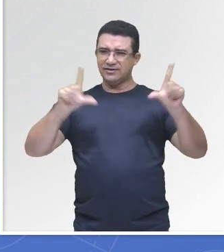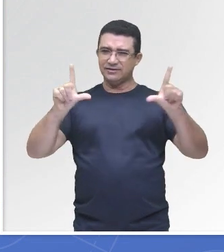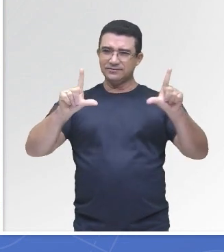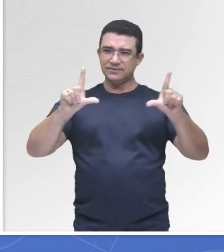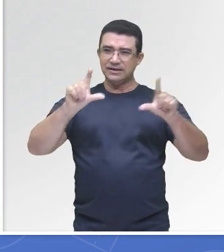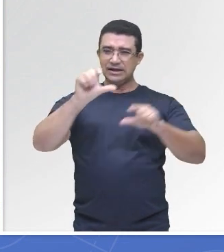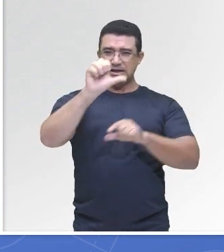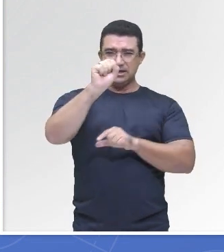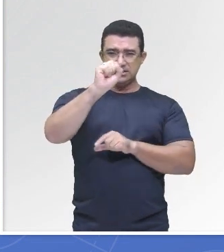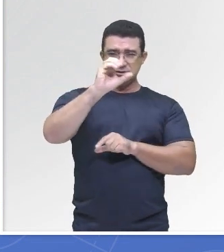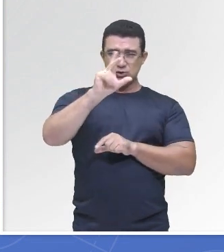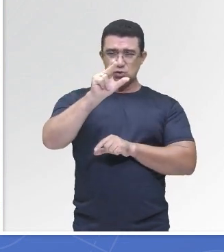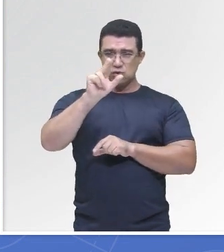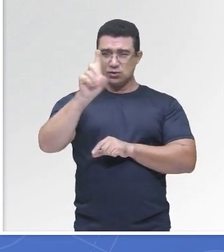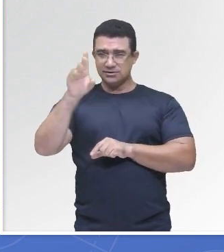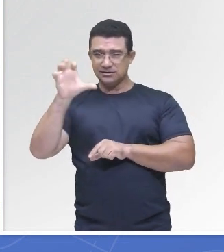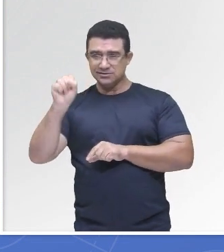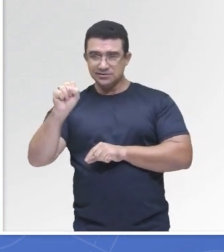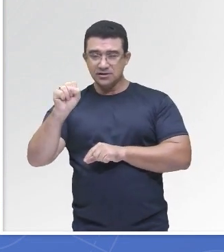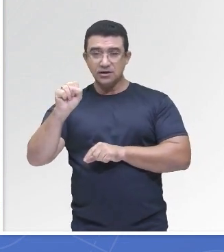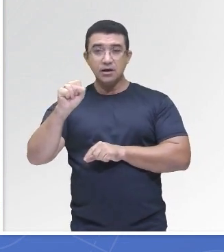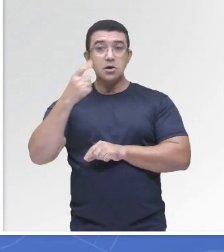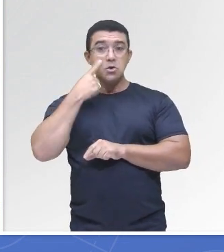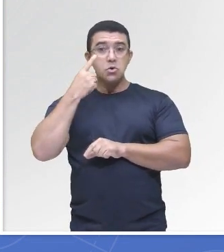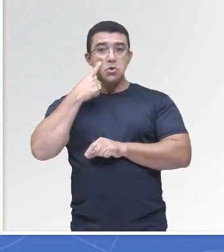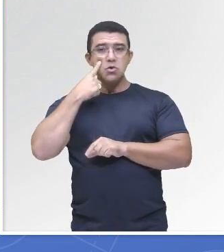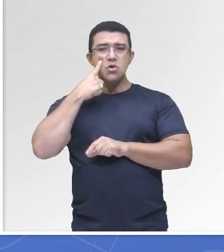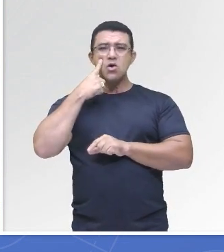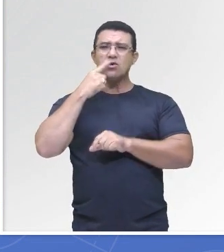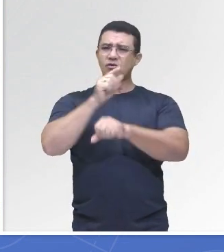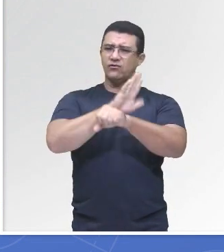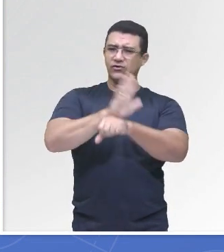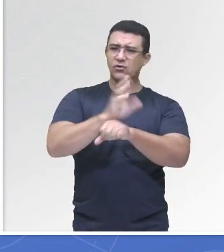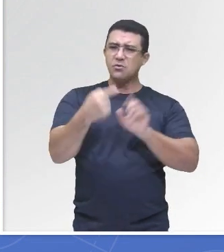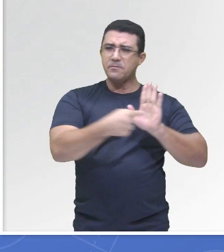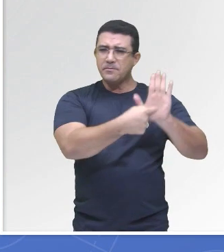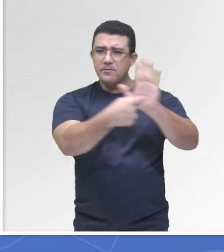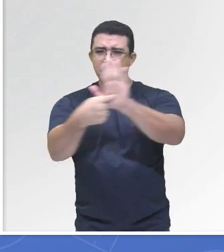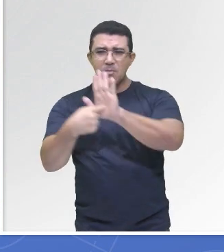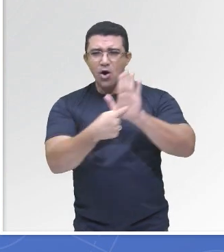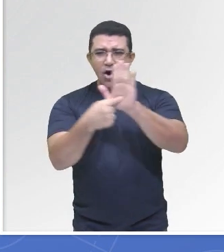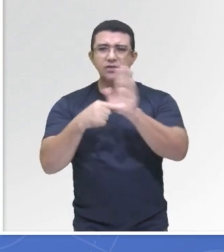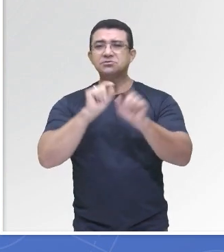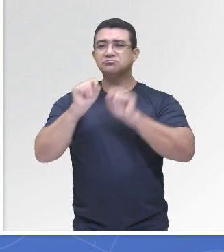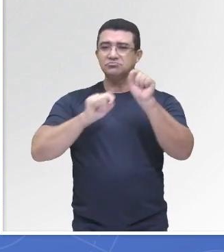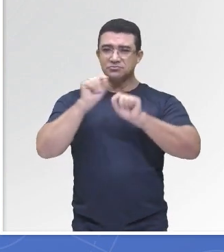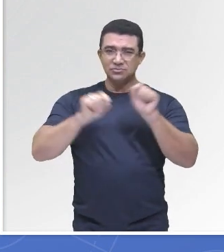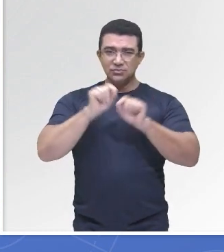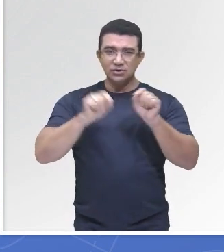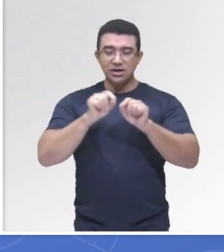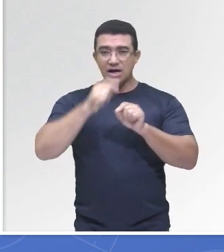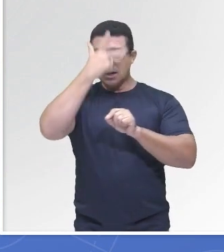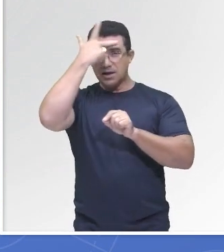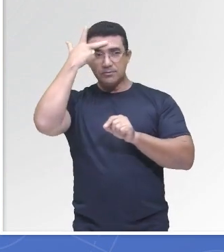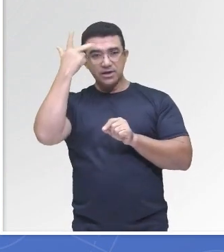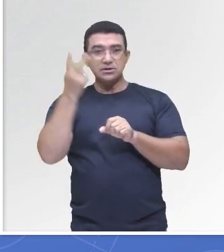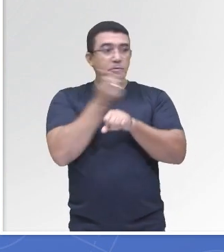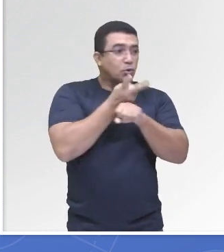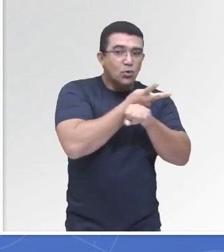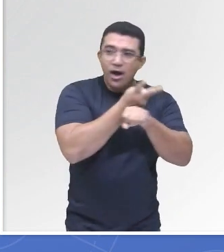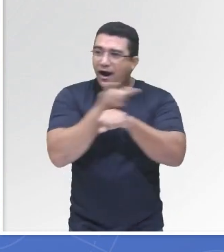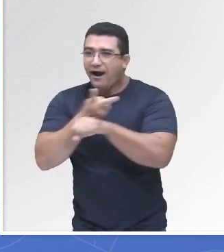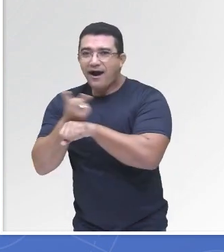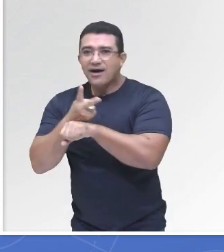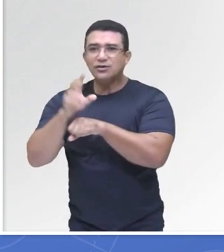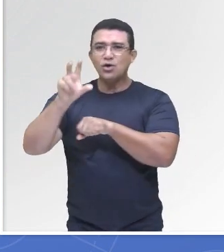muita coisa que realmente não existiu, mas vocês lembram da primeira cena? Aquela caçada enlouquecida atrás de um ovo, né,